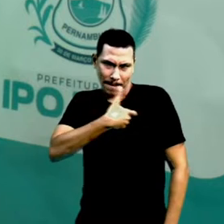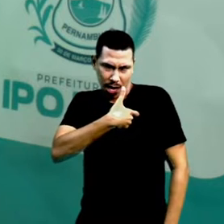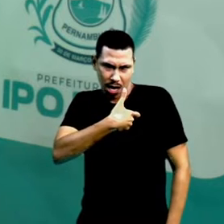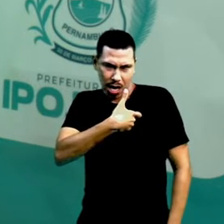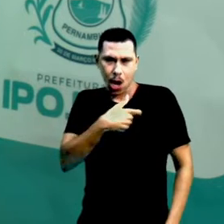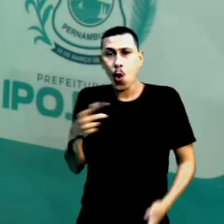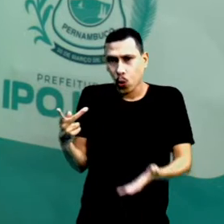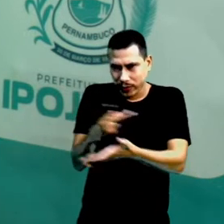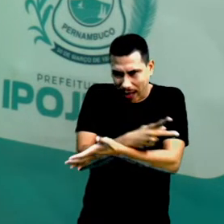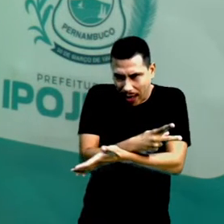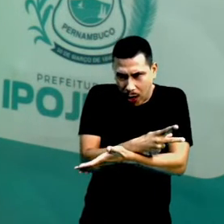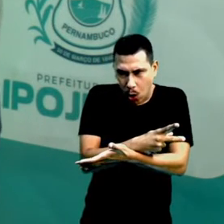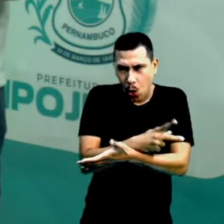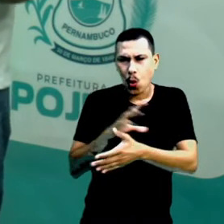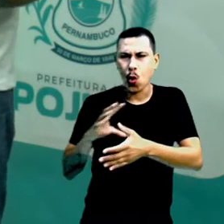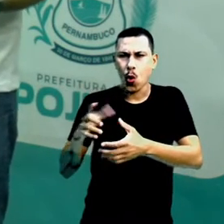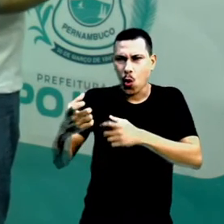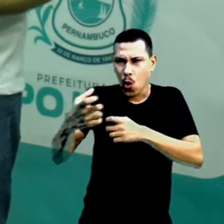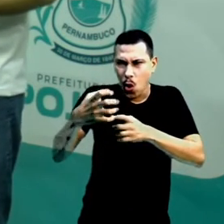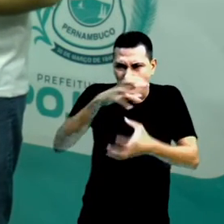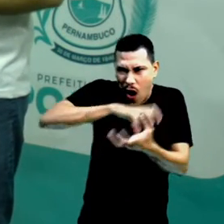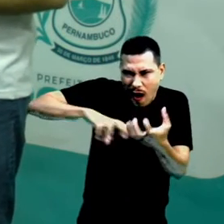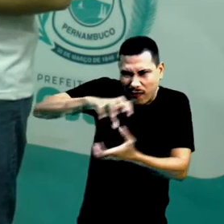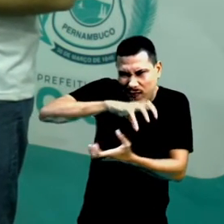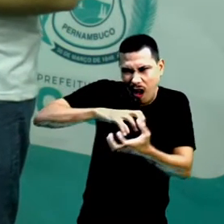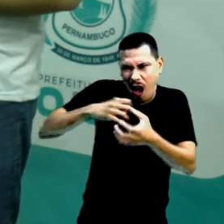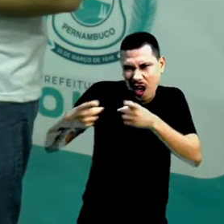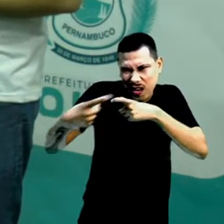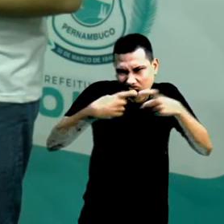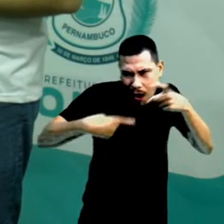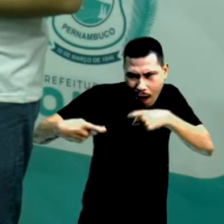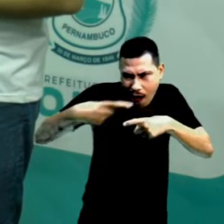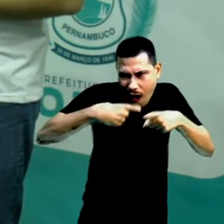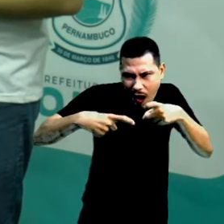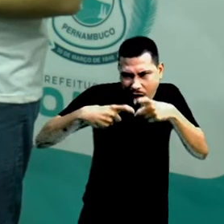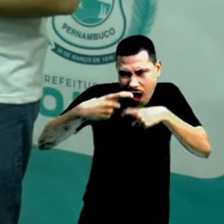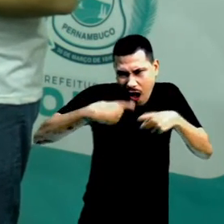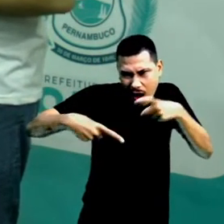Mundial e o Brasil vai participar. O Brasil vai participar